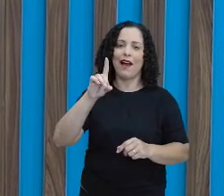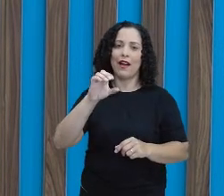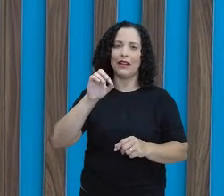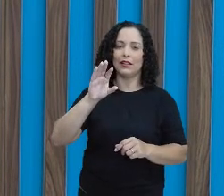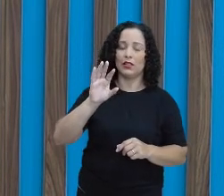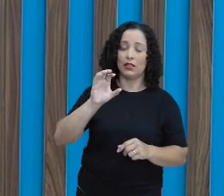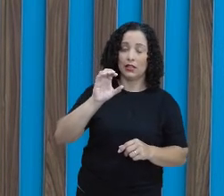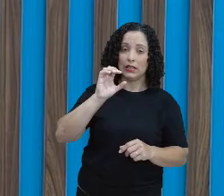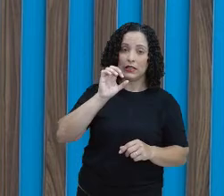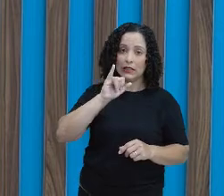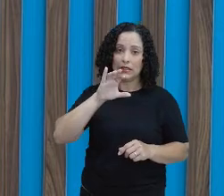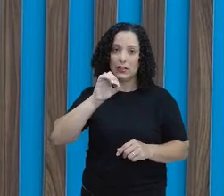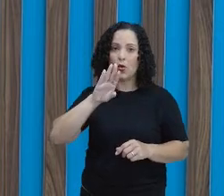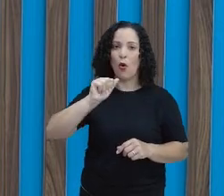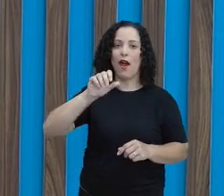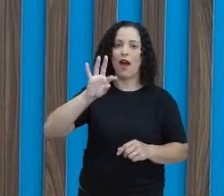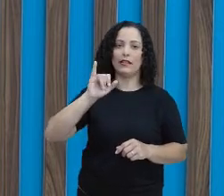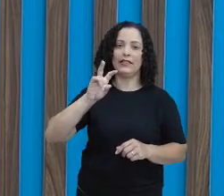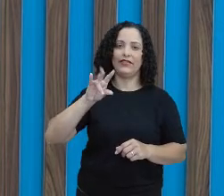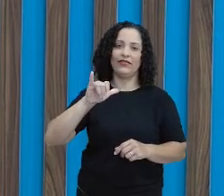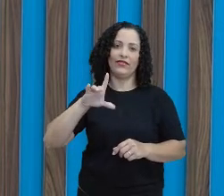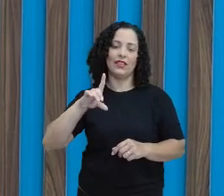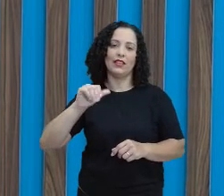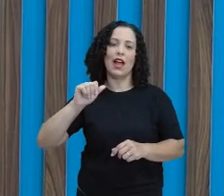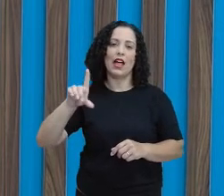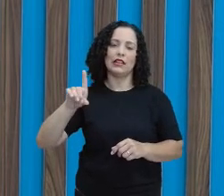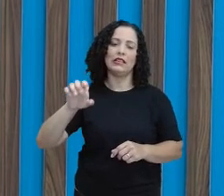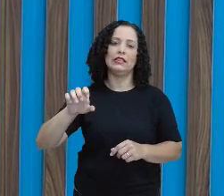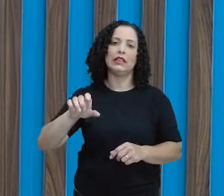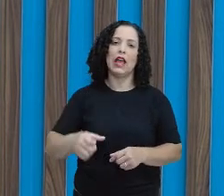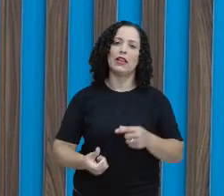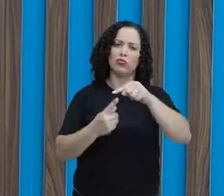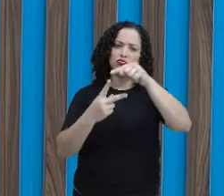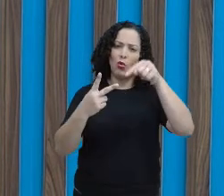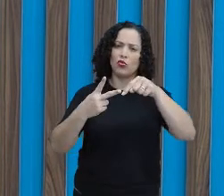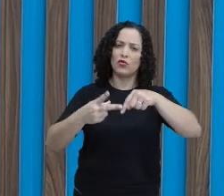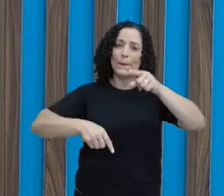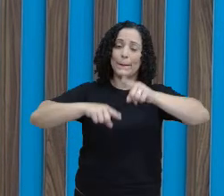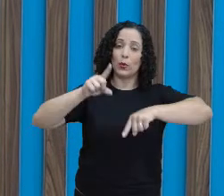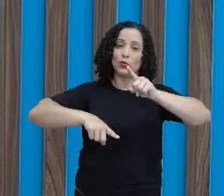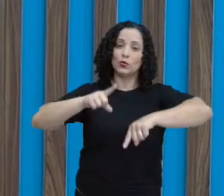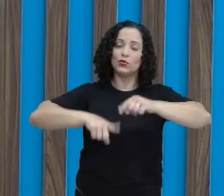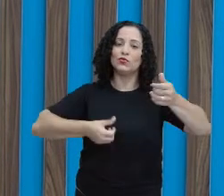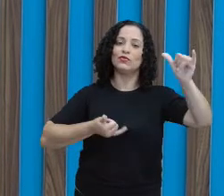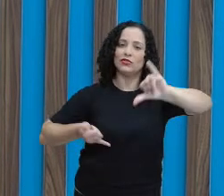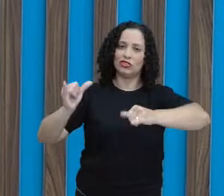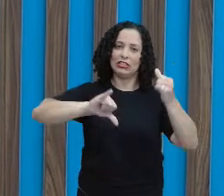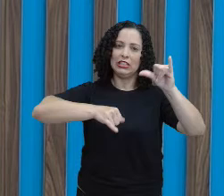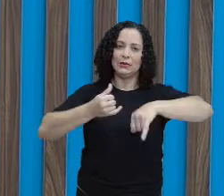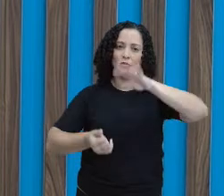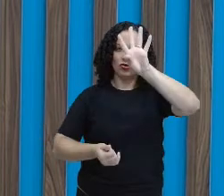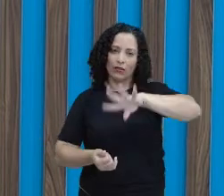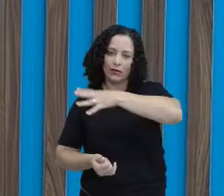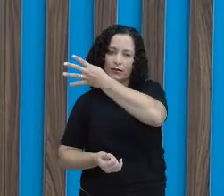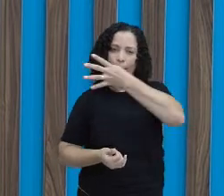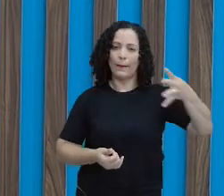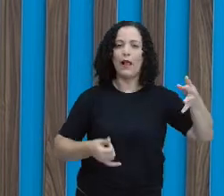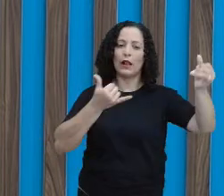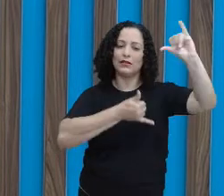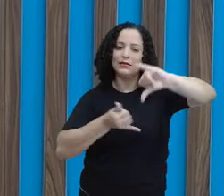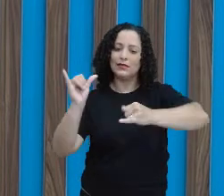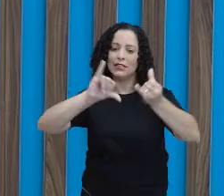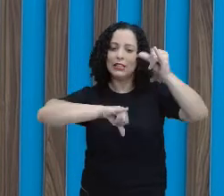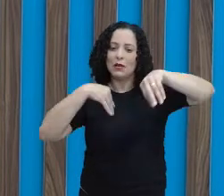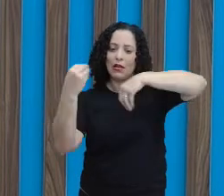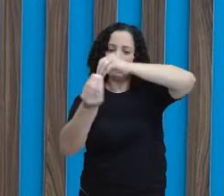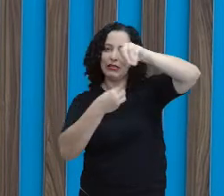questão tanto do rádio como do polônio, 2 elementos químicos que compõem a tabela periódica. E aí vamos falar um pouquinho a questão do rádio,